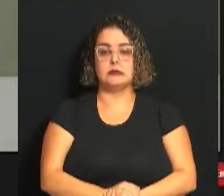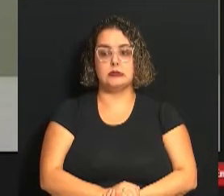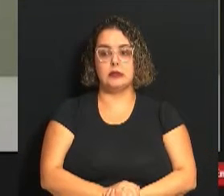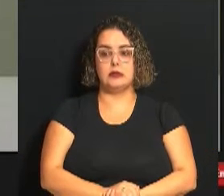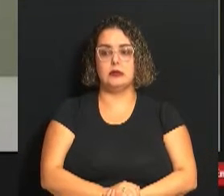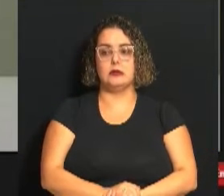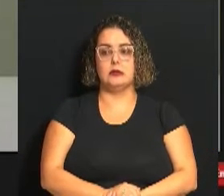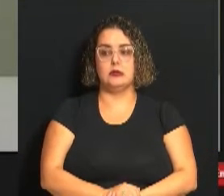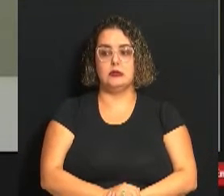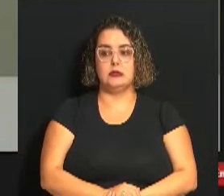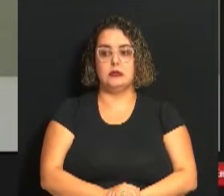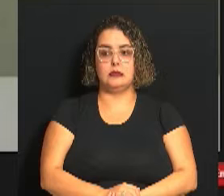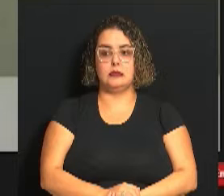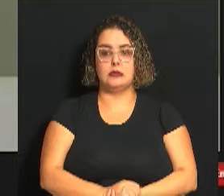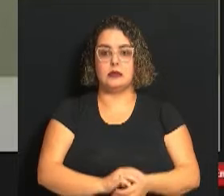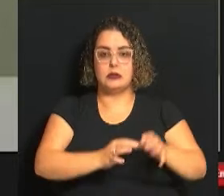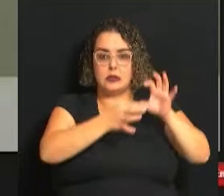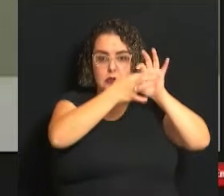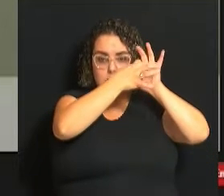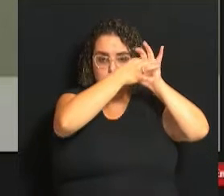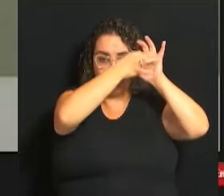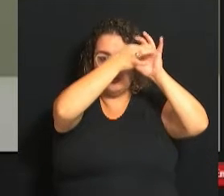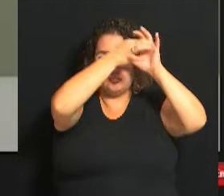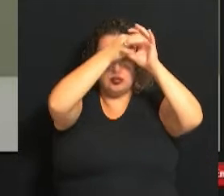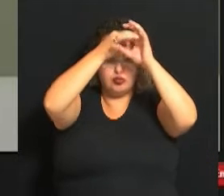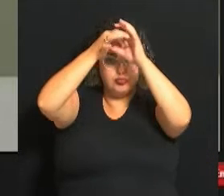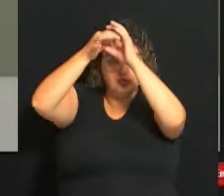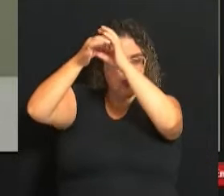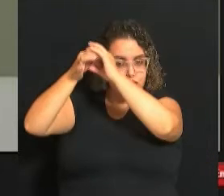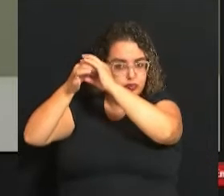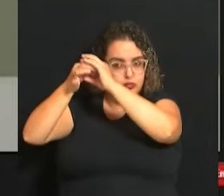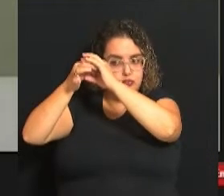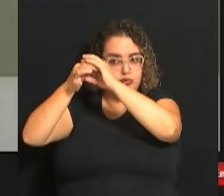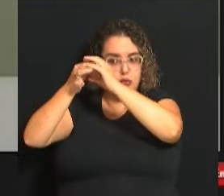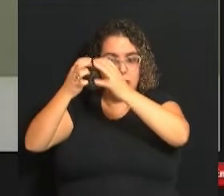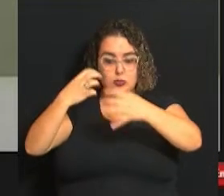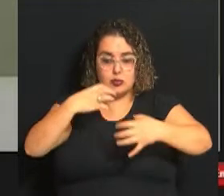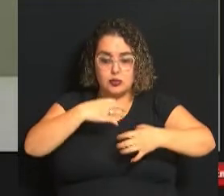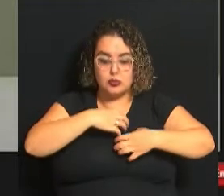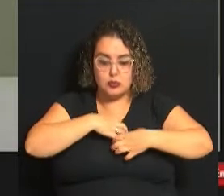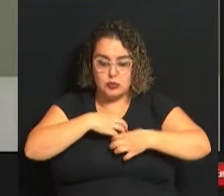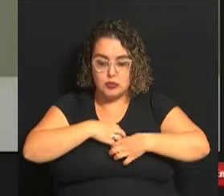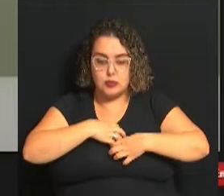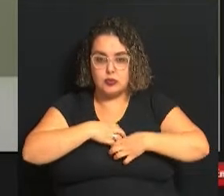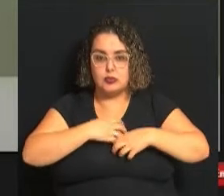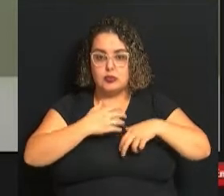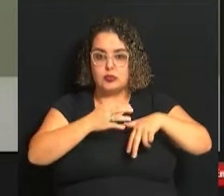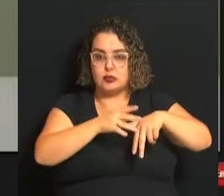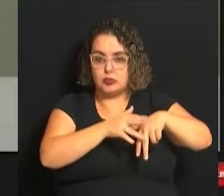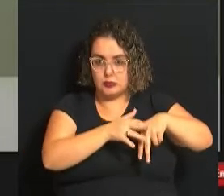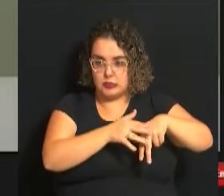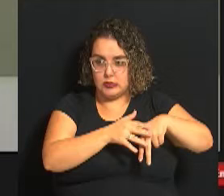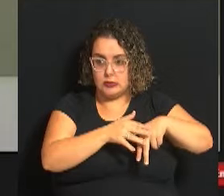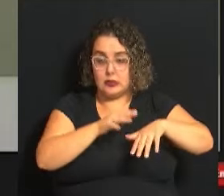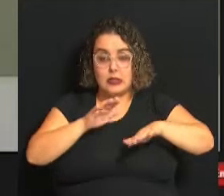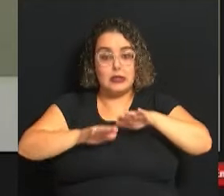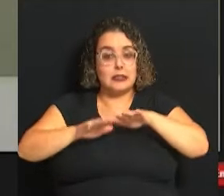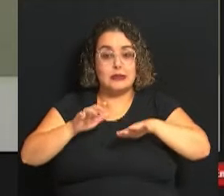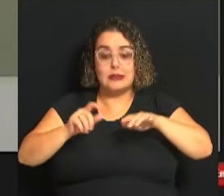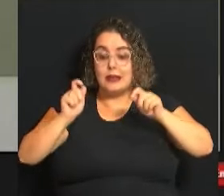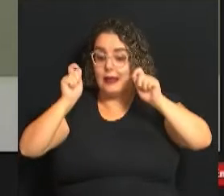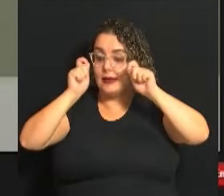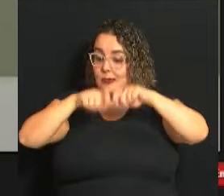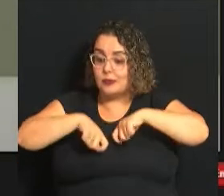muito conectadas com o sistema sensitivo motor. Muitas vezes é impossível